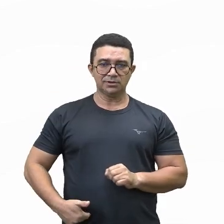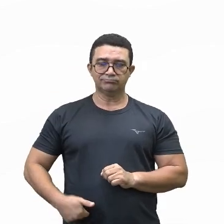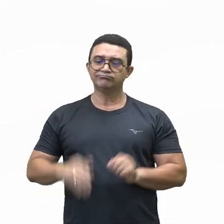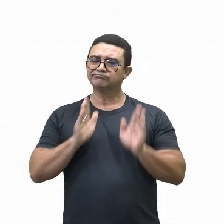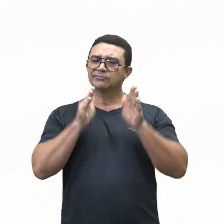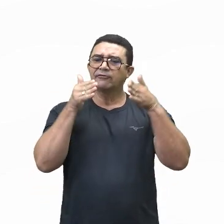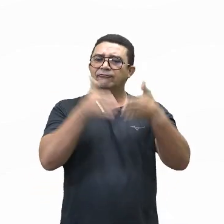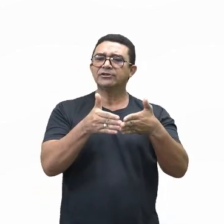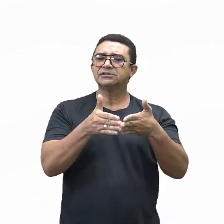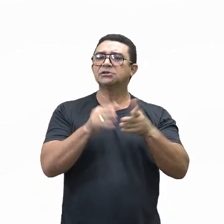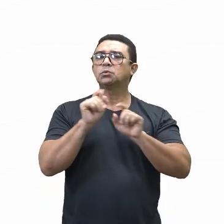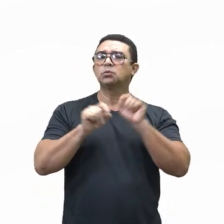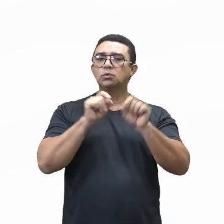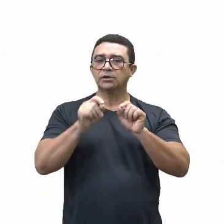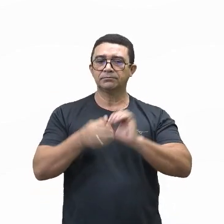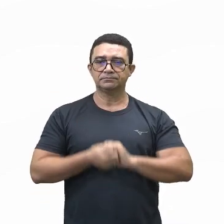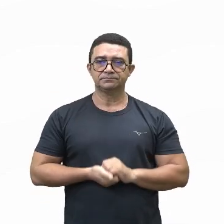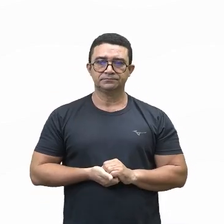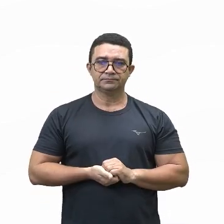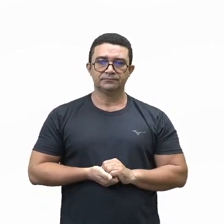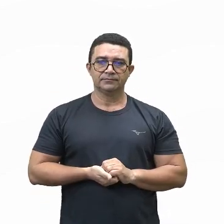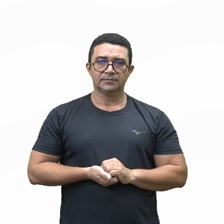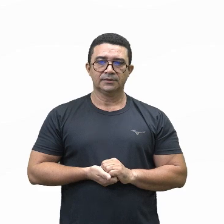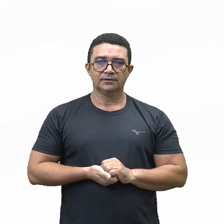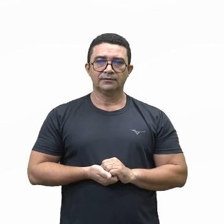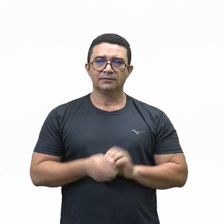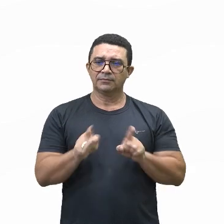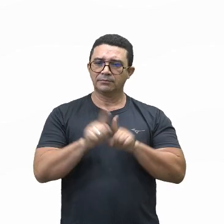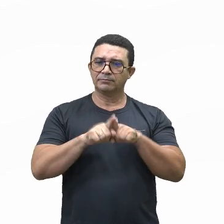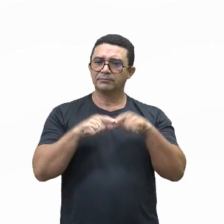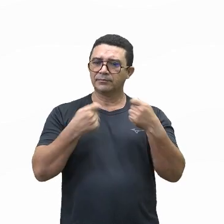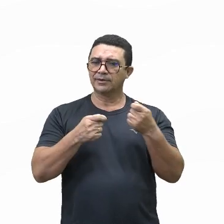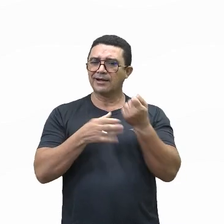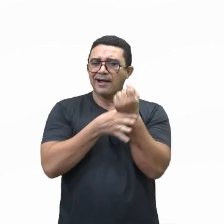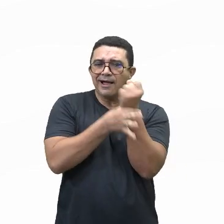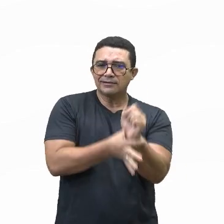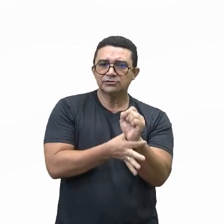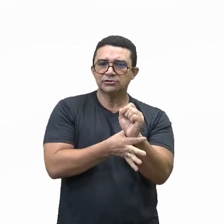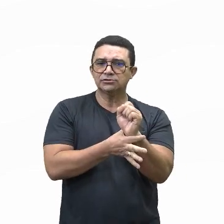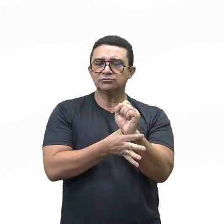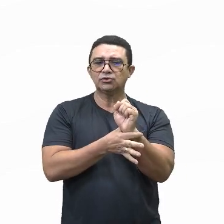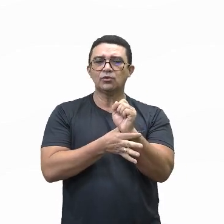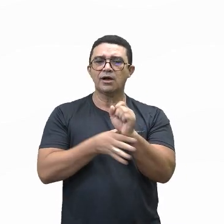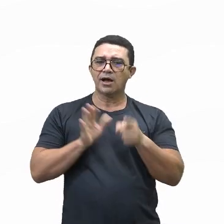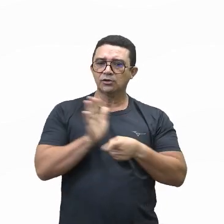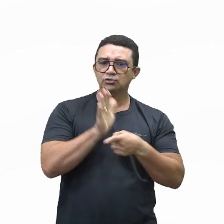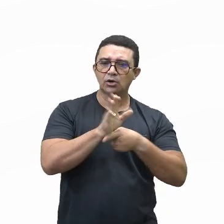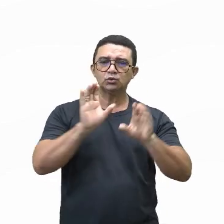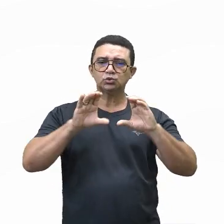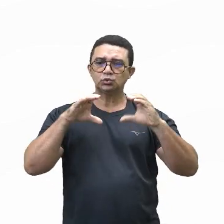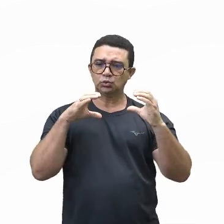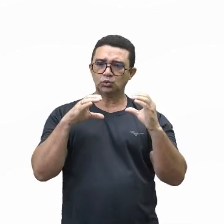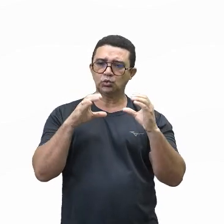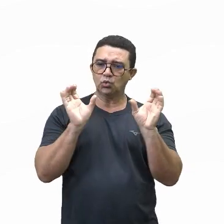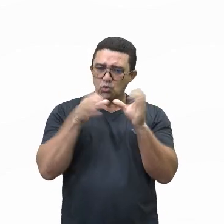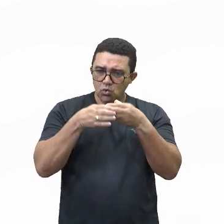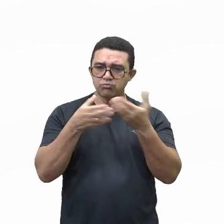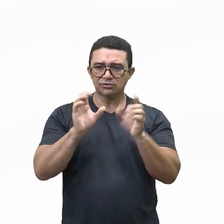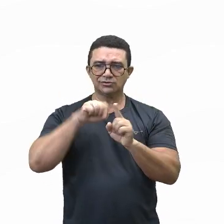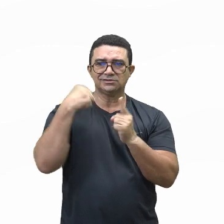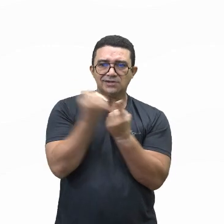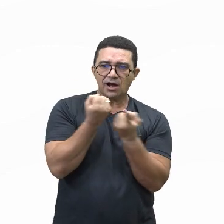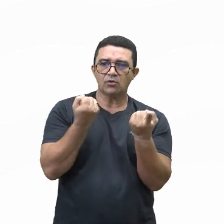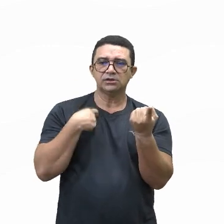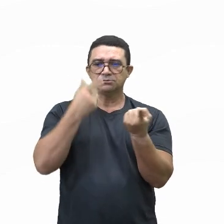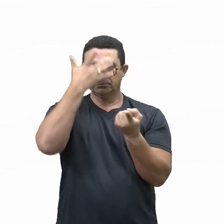visam responder às demandas, principalmente dos grupos sociais excluídos,